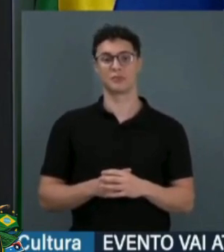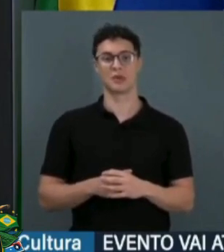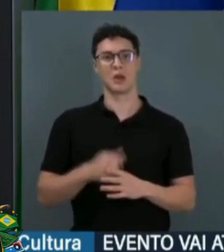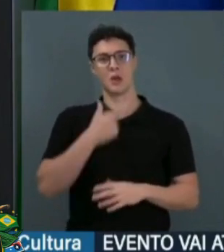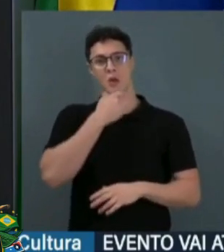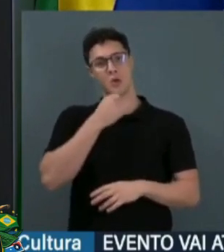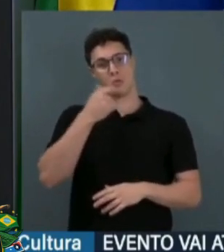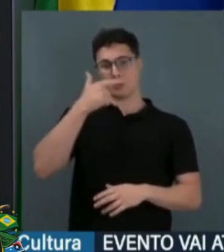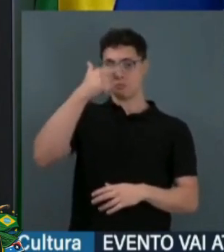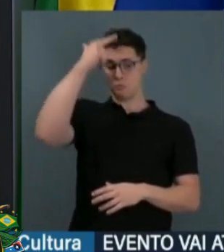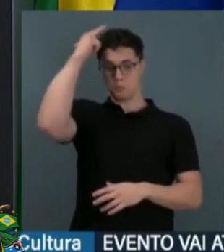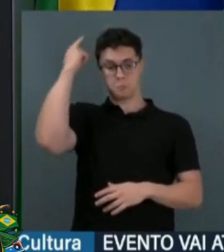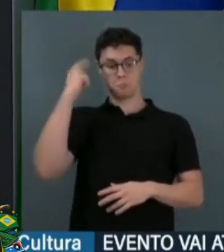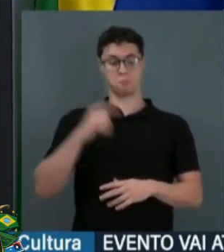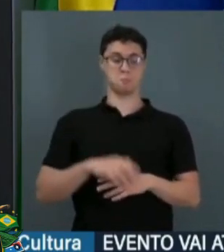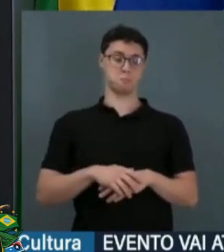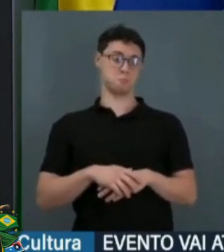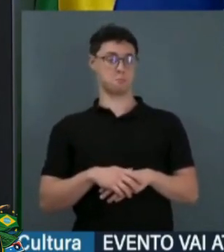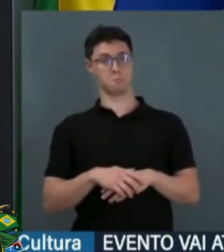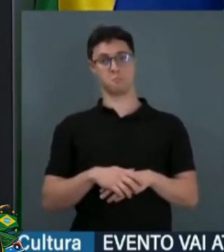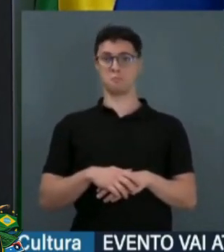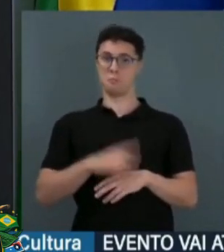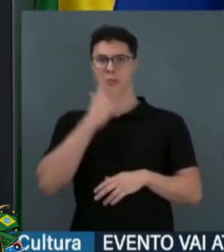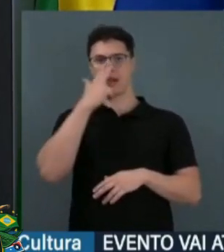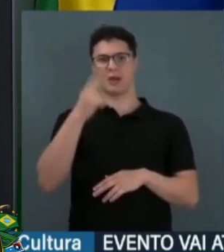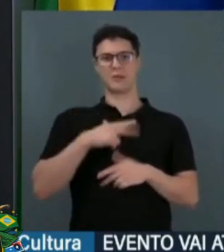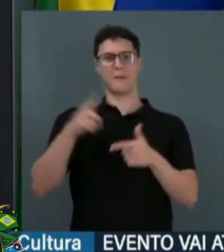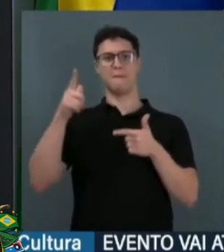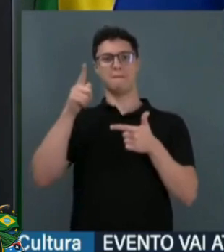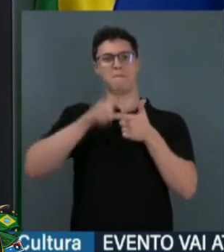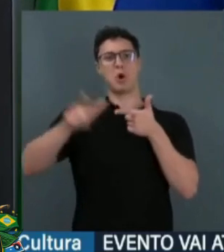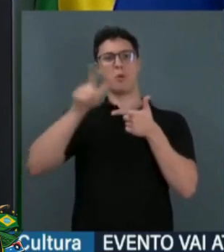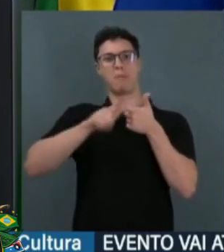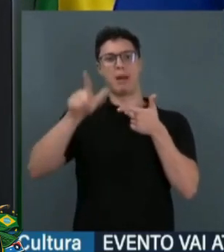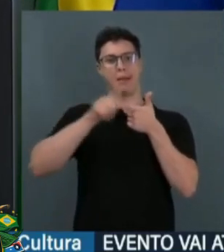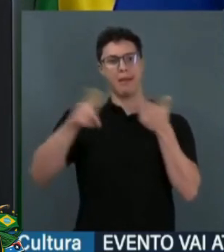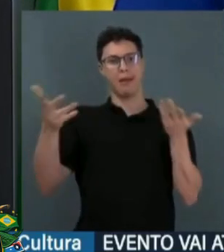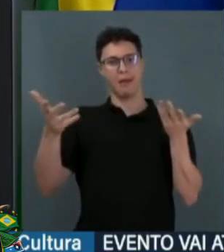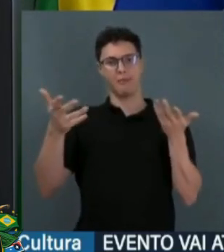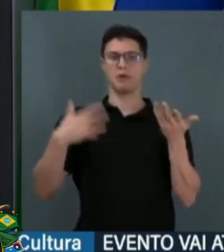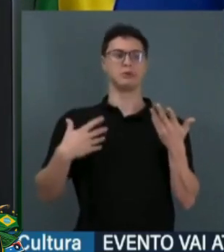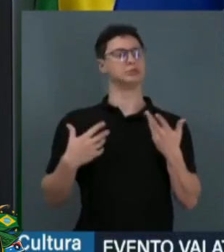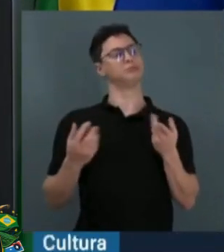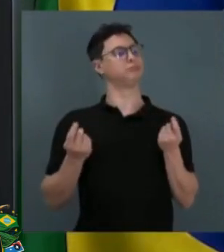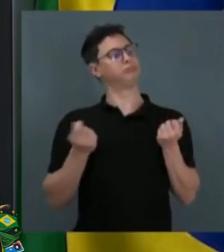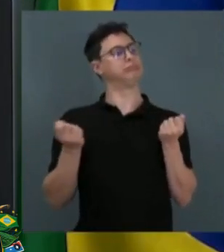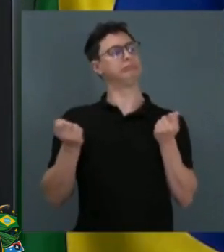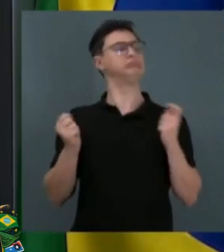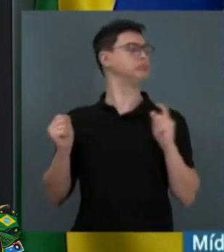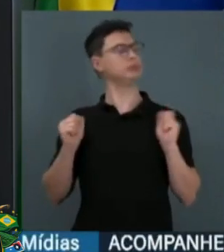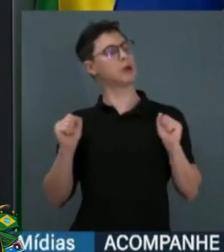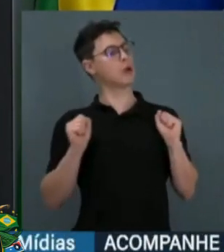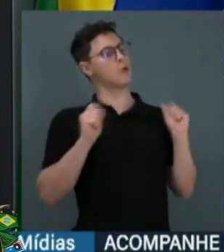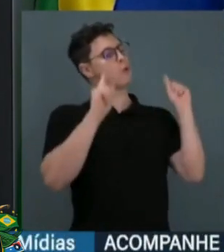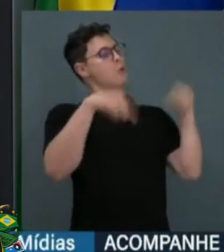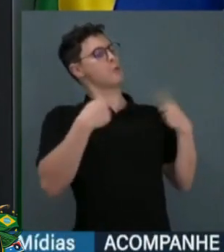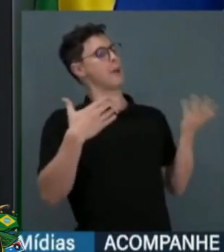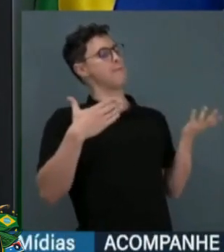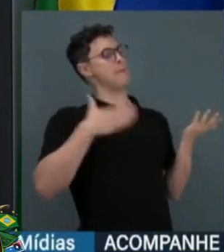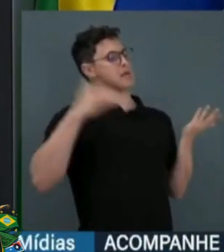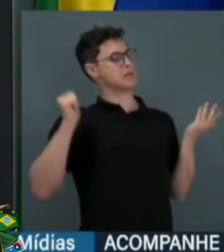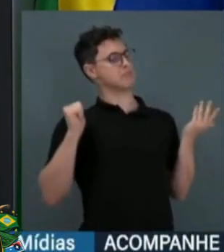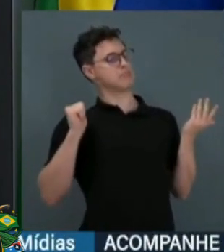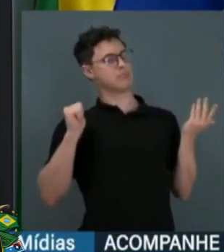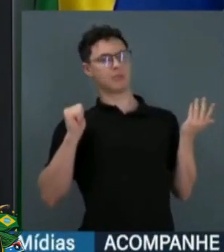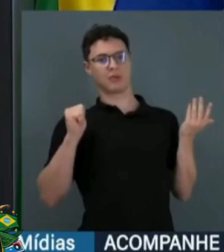chilique, que ele tem problemas mentais sérios, faz a dancinha de chilique, está me confrontando, aí passa